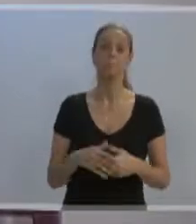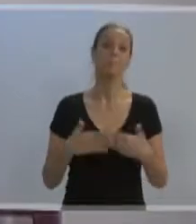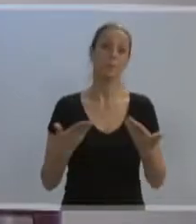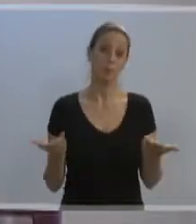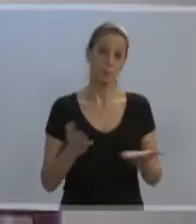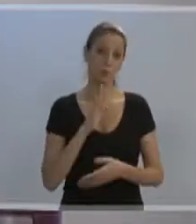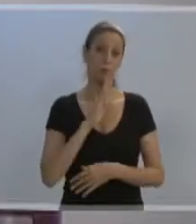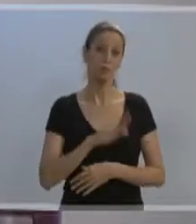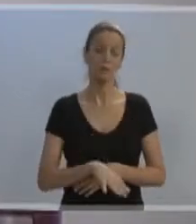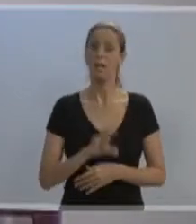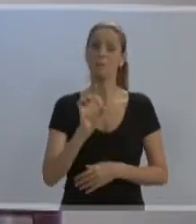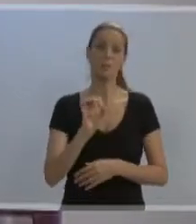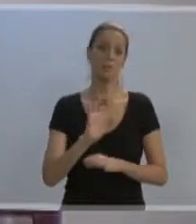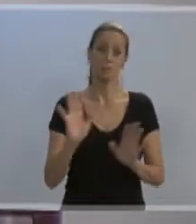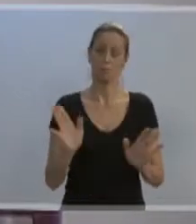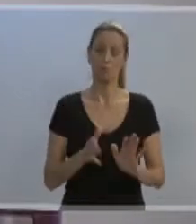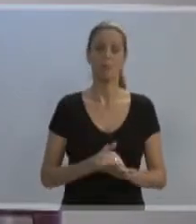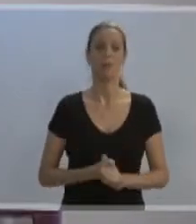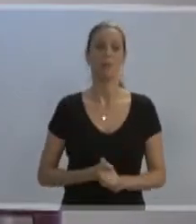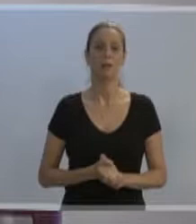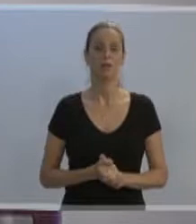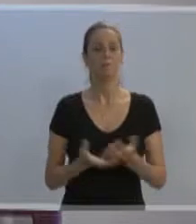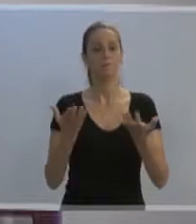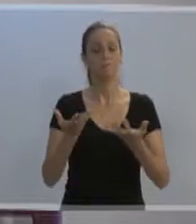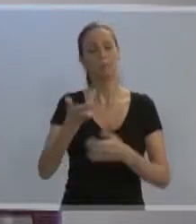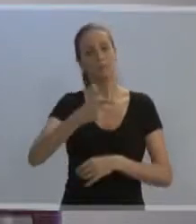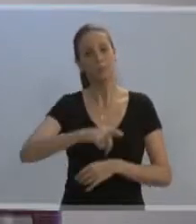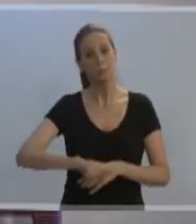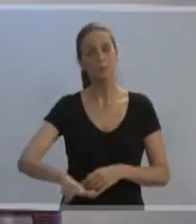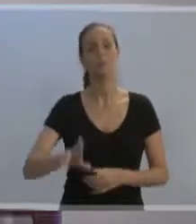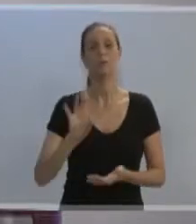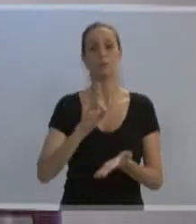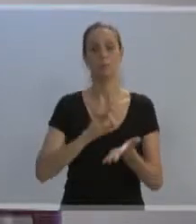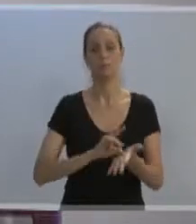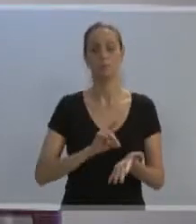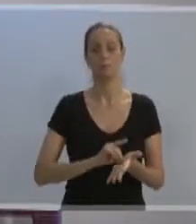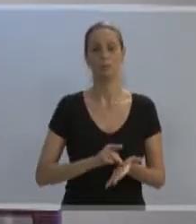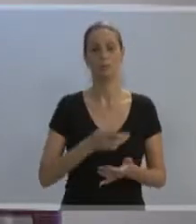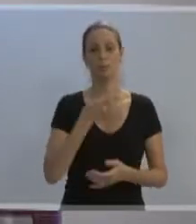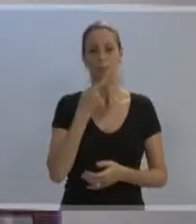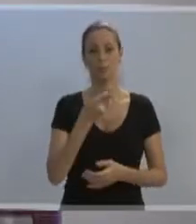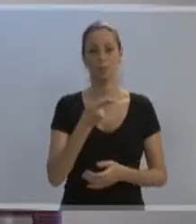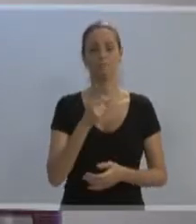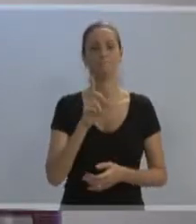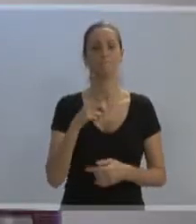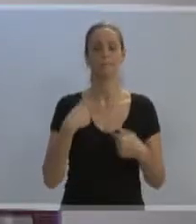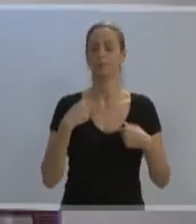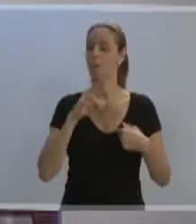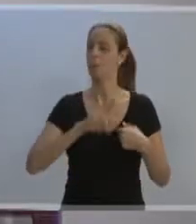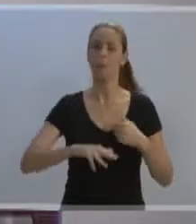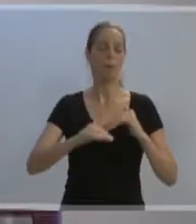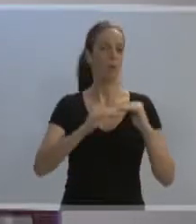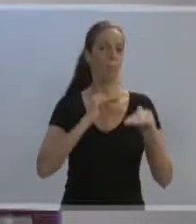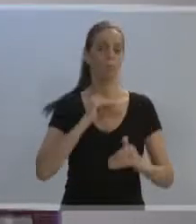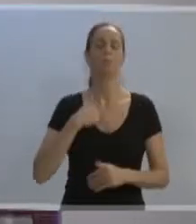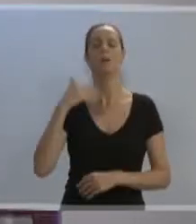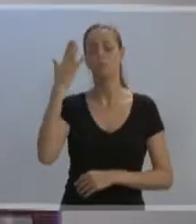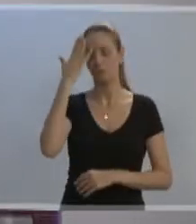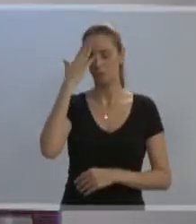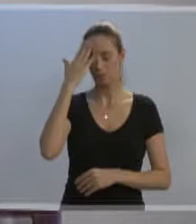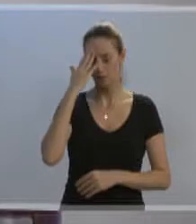tarde de hoje seria isso é quero aqui mais uma vez é ressaltar não sou contra sei do trabalho